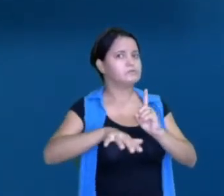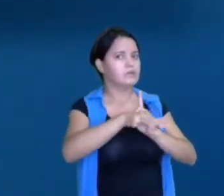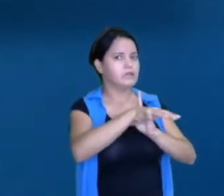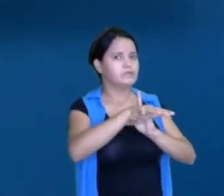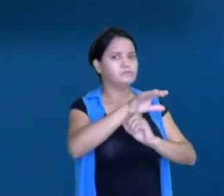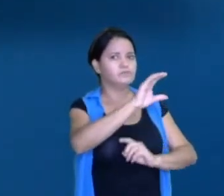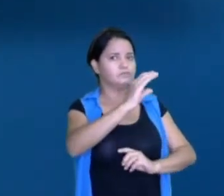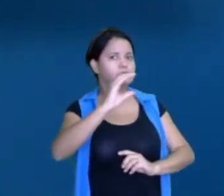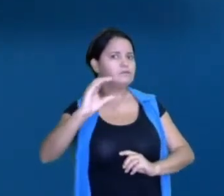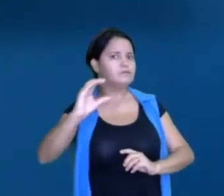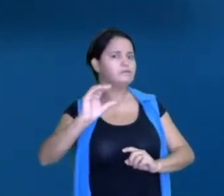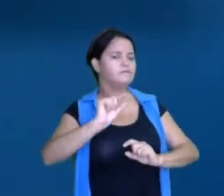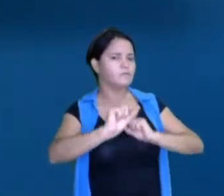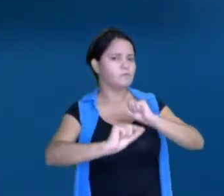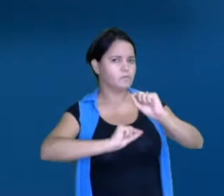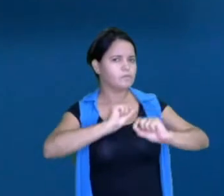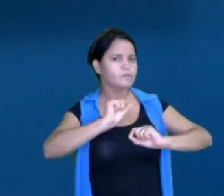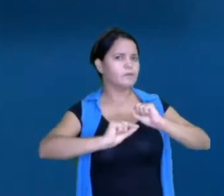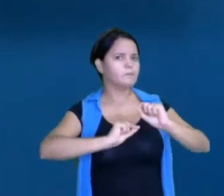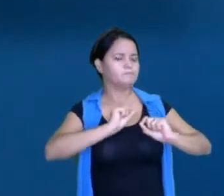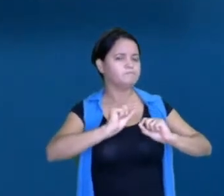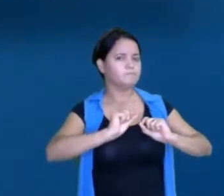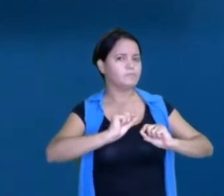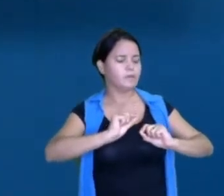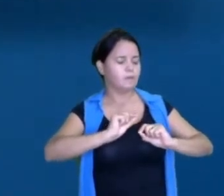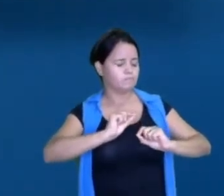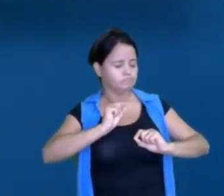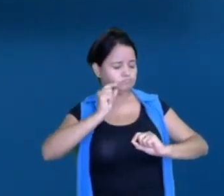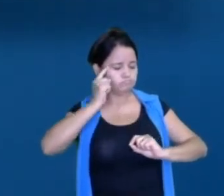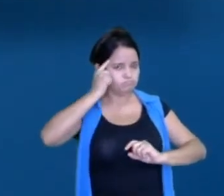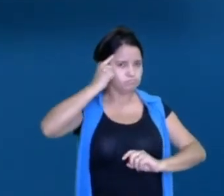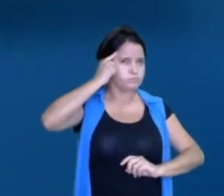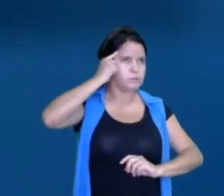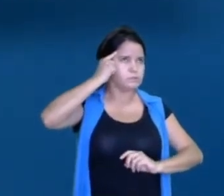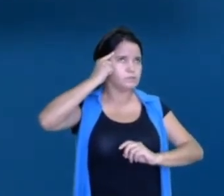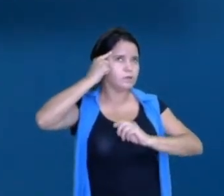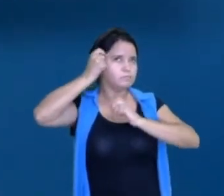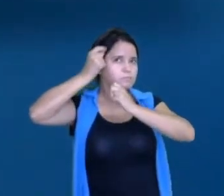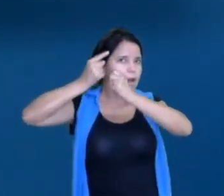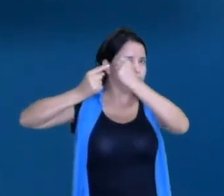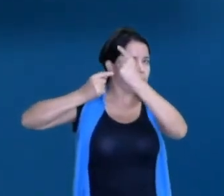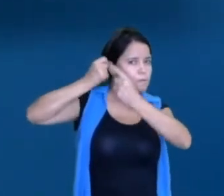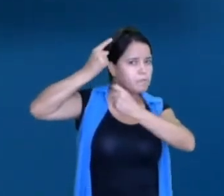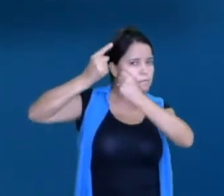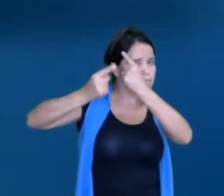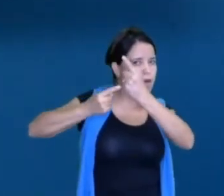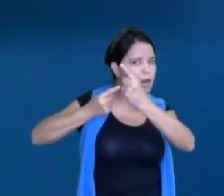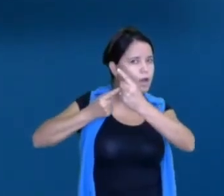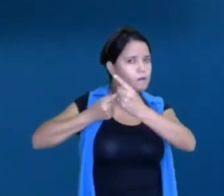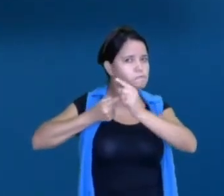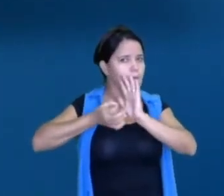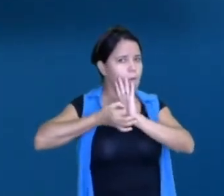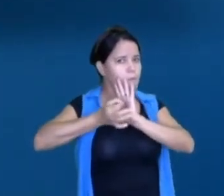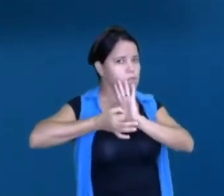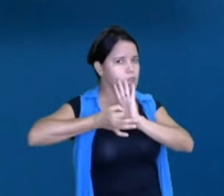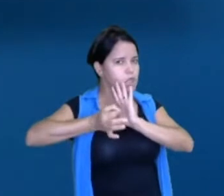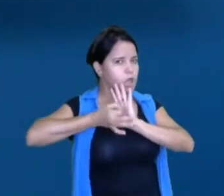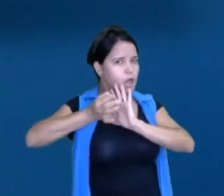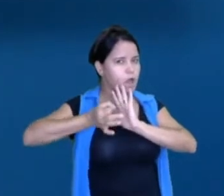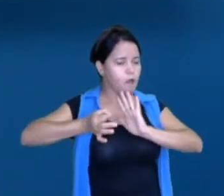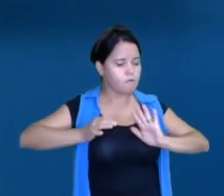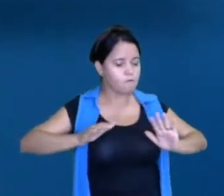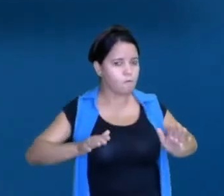isso? Ele teria dado ideias, sugestões através de suas obras, né?